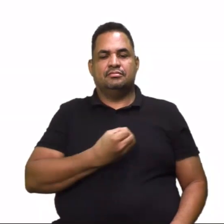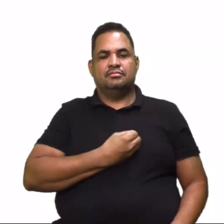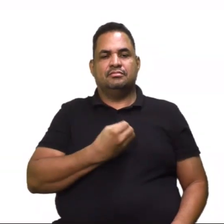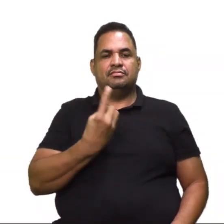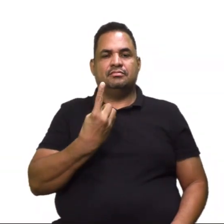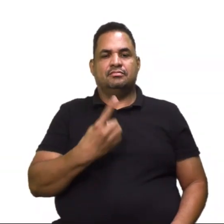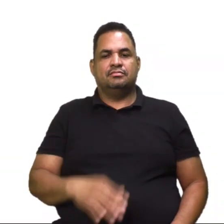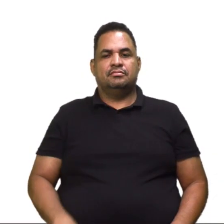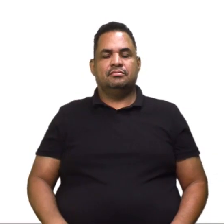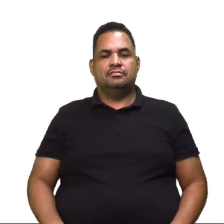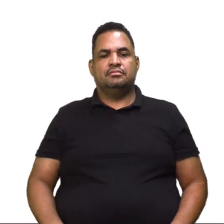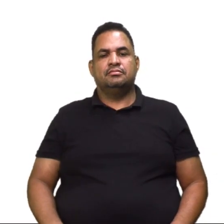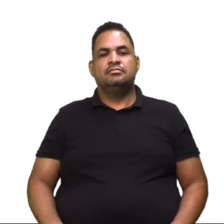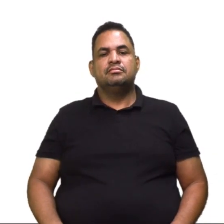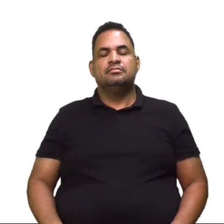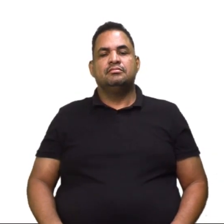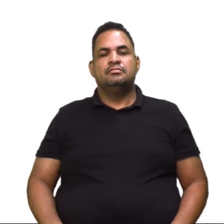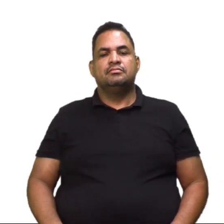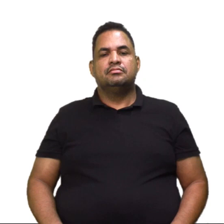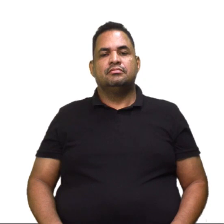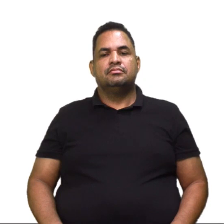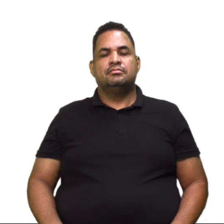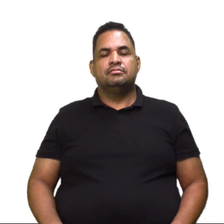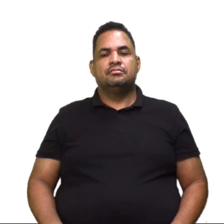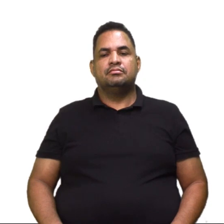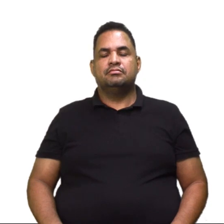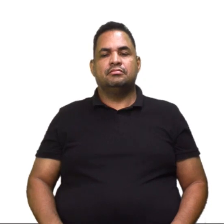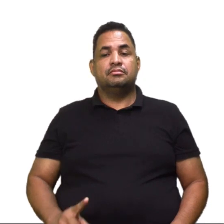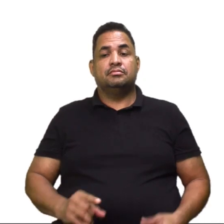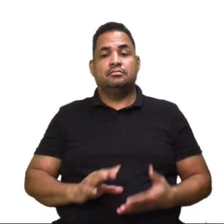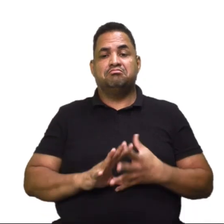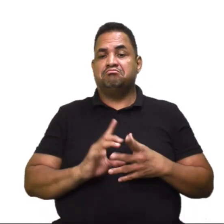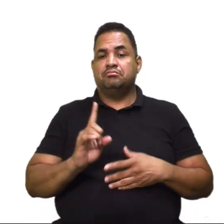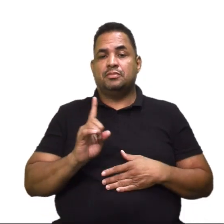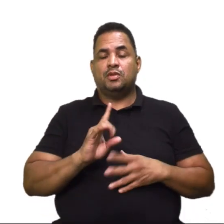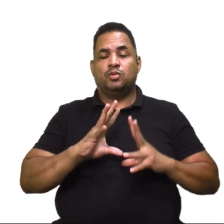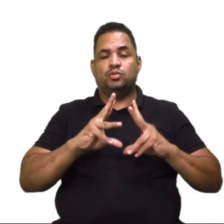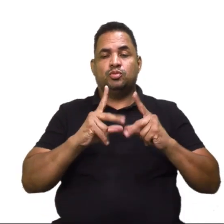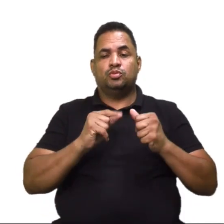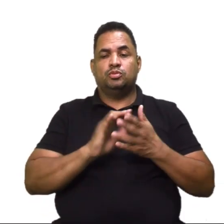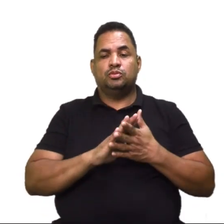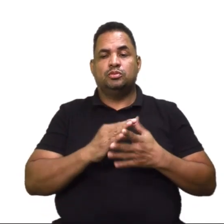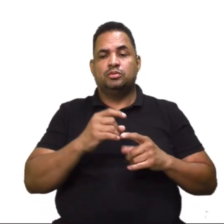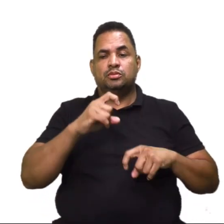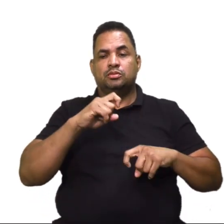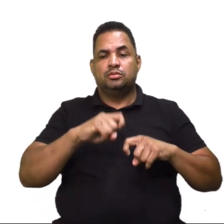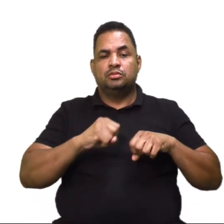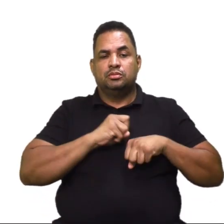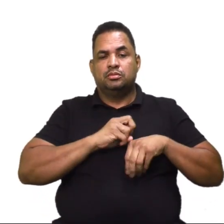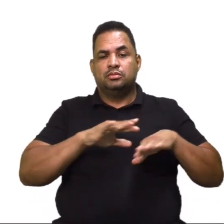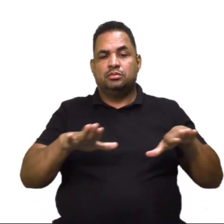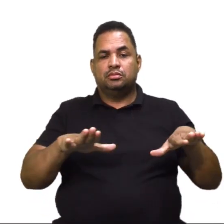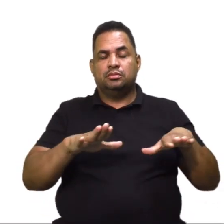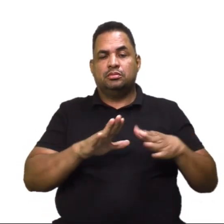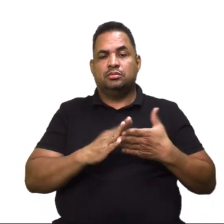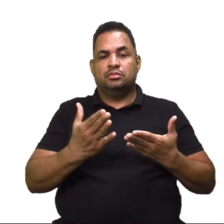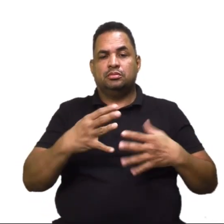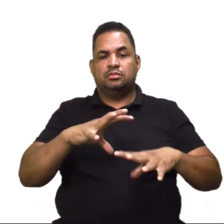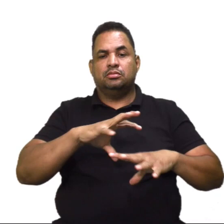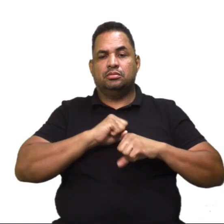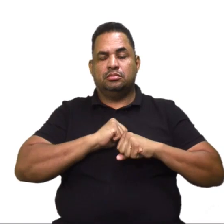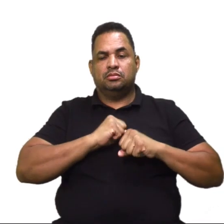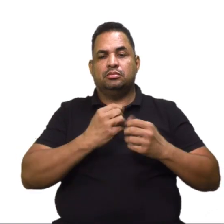1. Olha lá. Nem todas as doenças sexualmente transmissíveis, ou seja, as